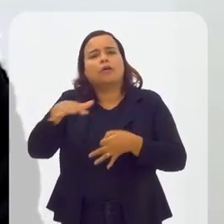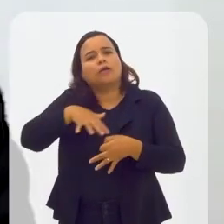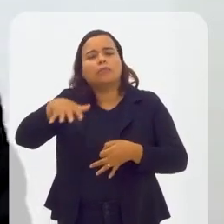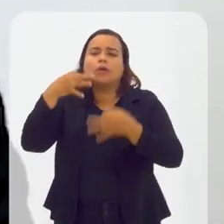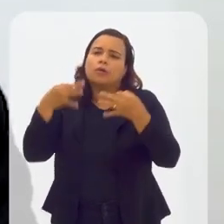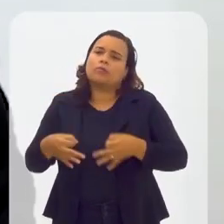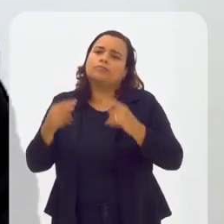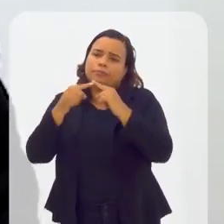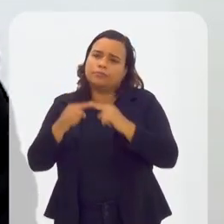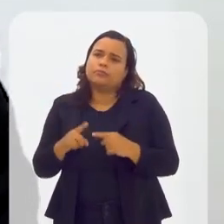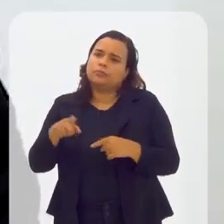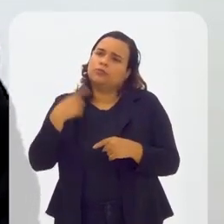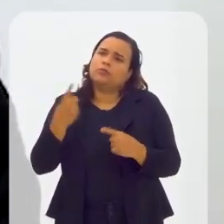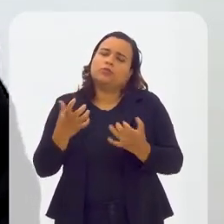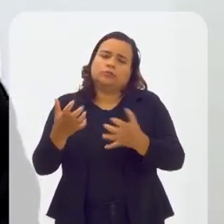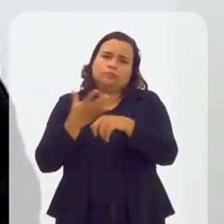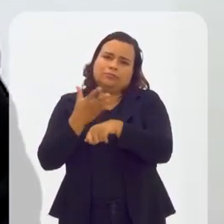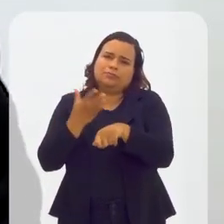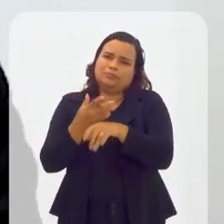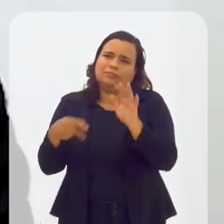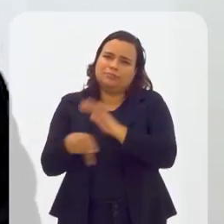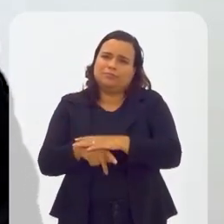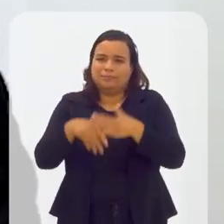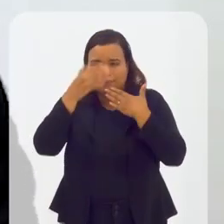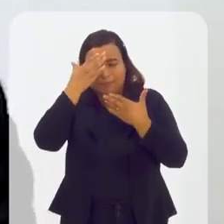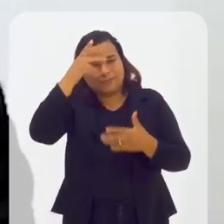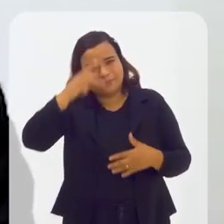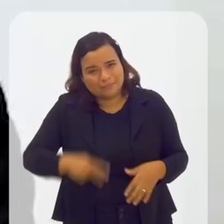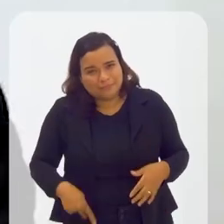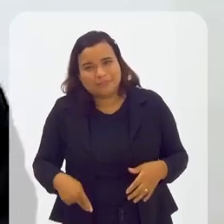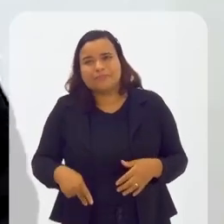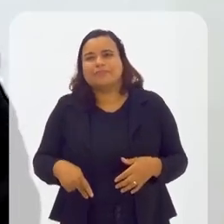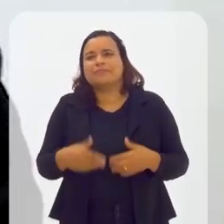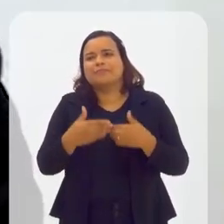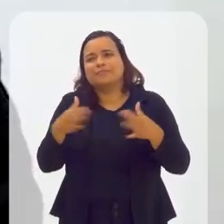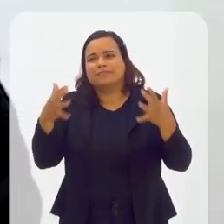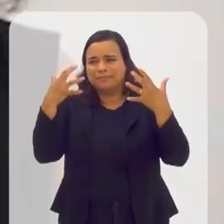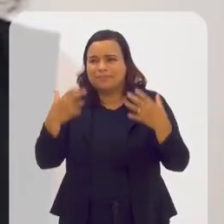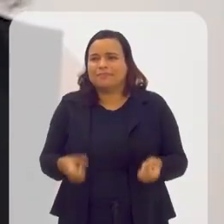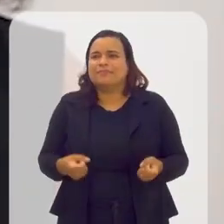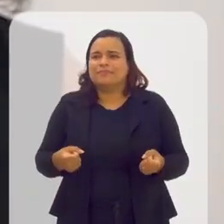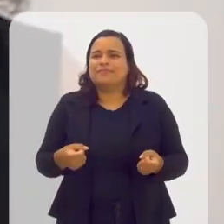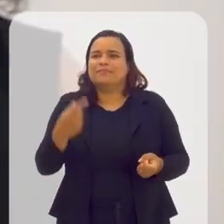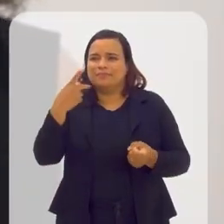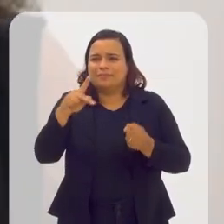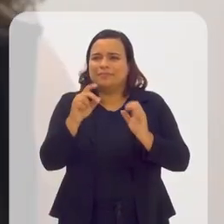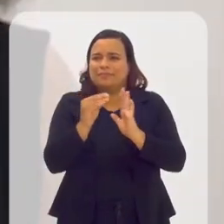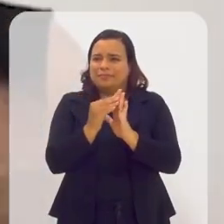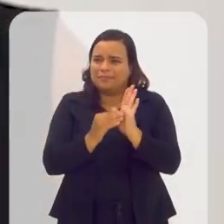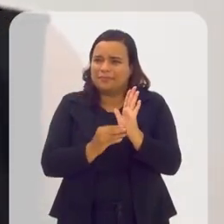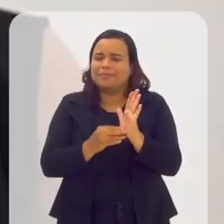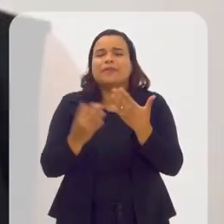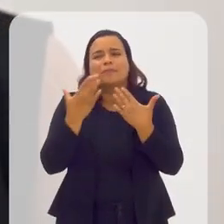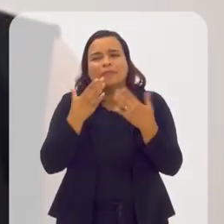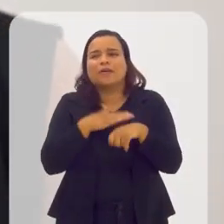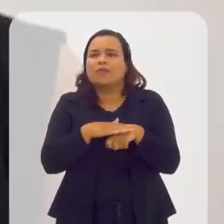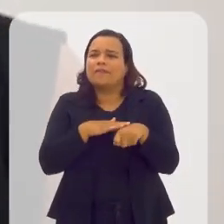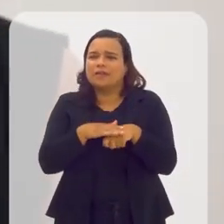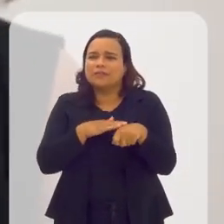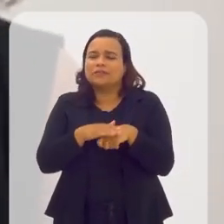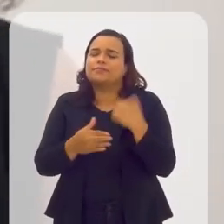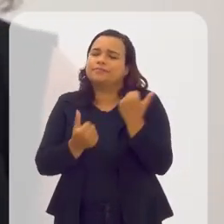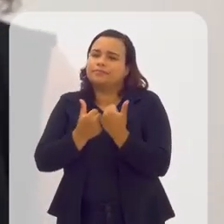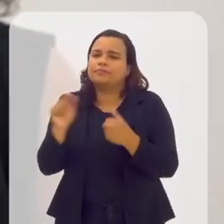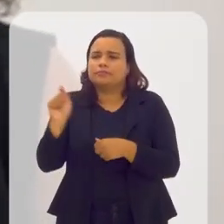o fórum seja o ambiente adequado. E nós queremos participar. Obrigada, presidente, por ter aberto um espaço na sua agenda